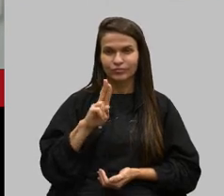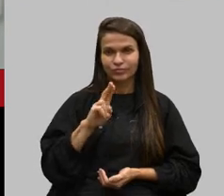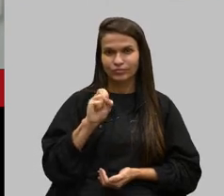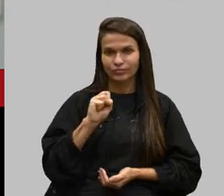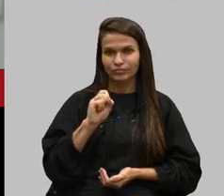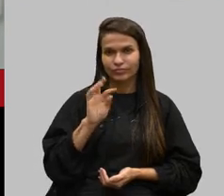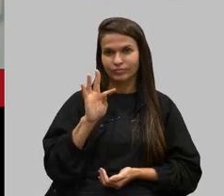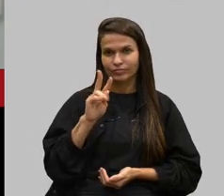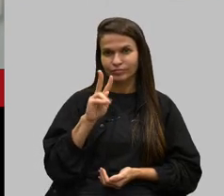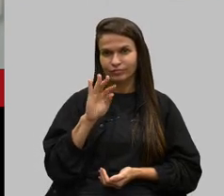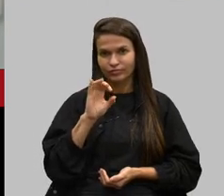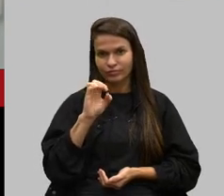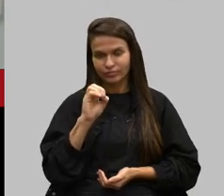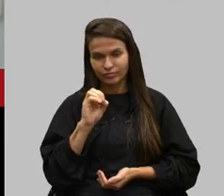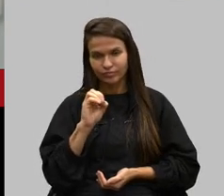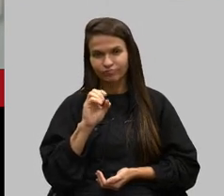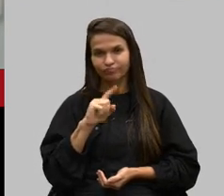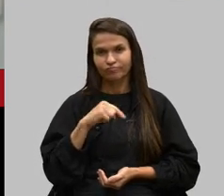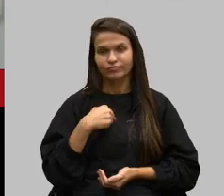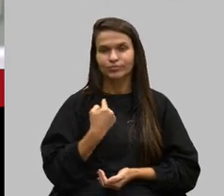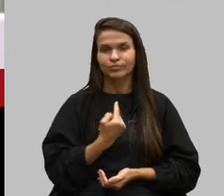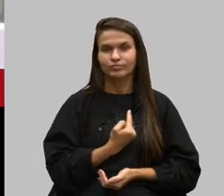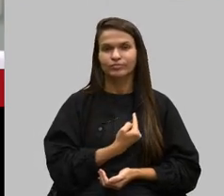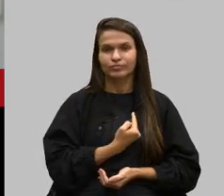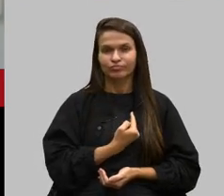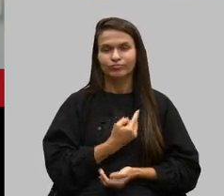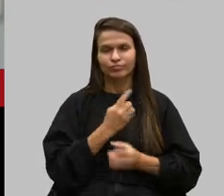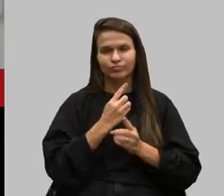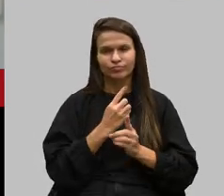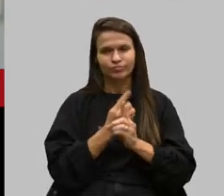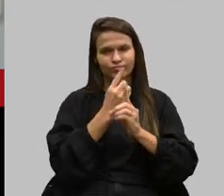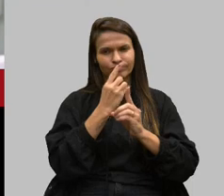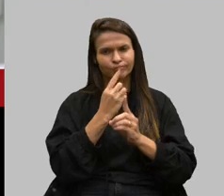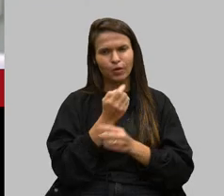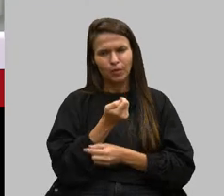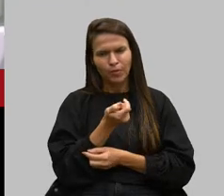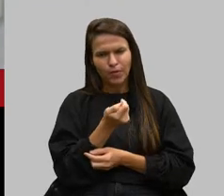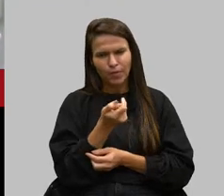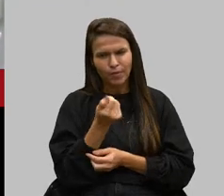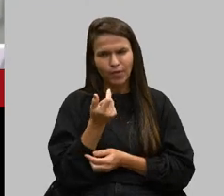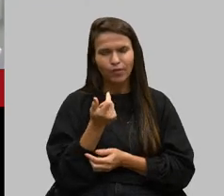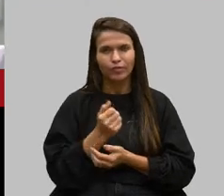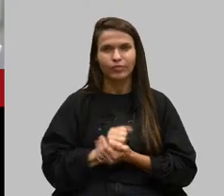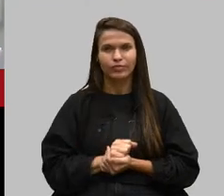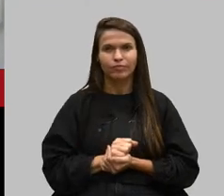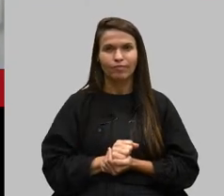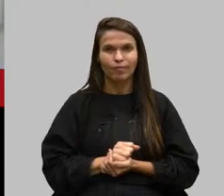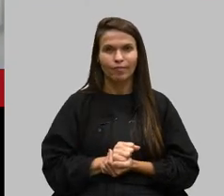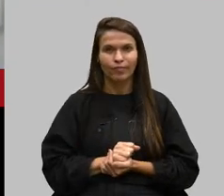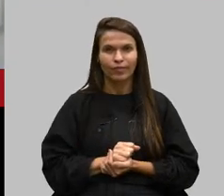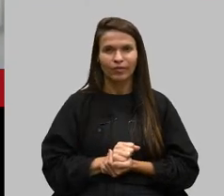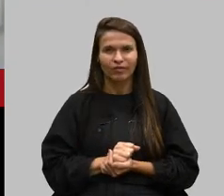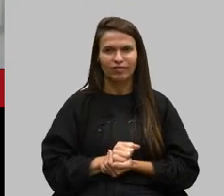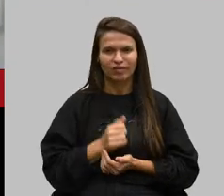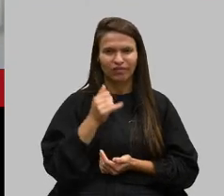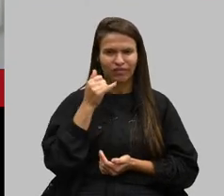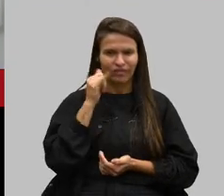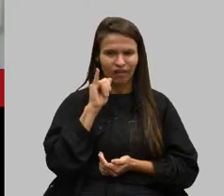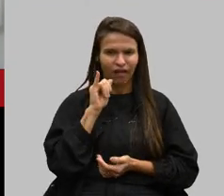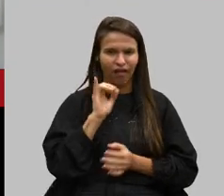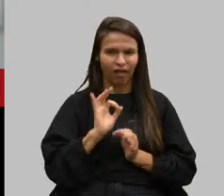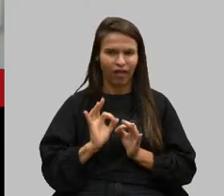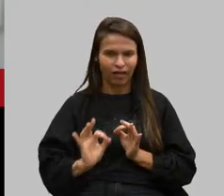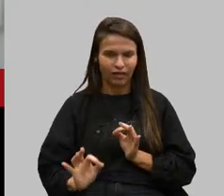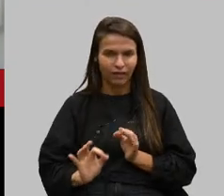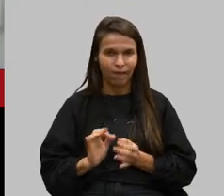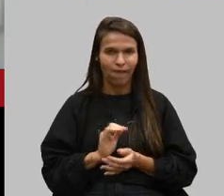Valadares que a gente até encontra ele muito pouco para não tomar o tempo dele você tá